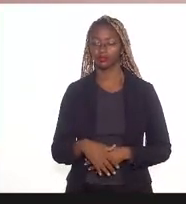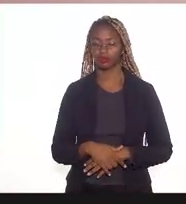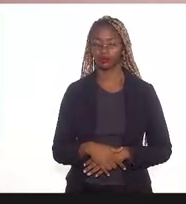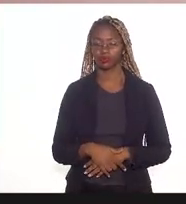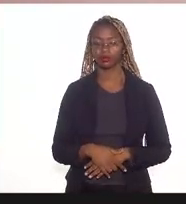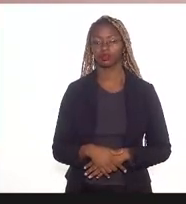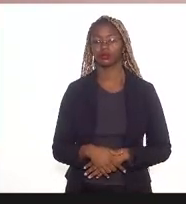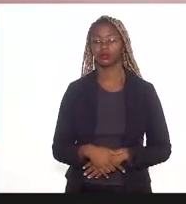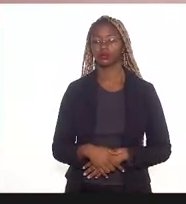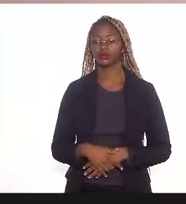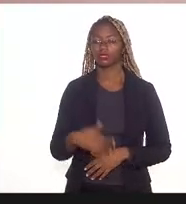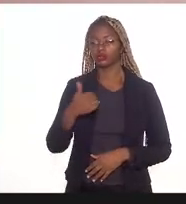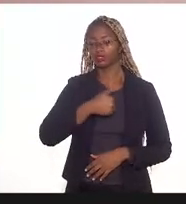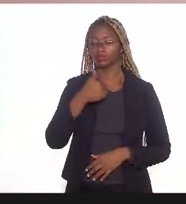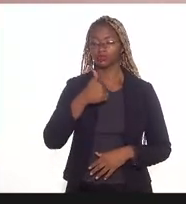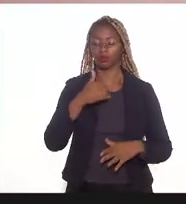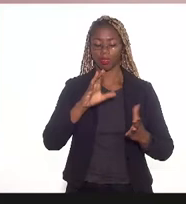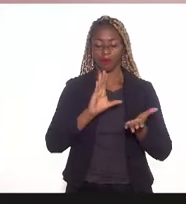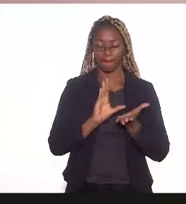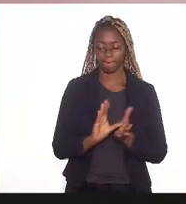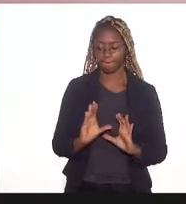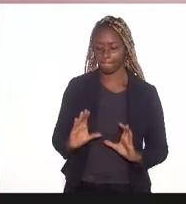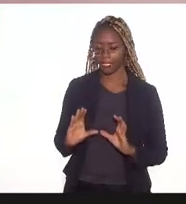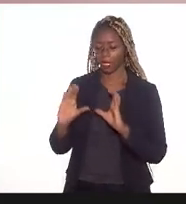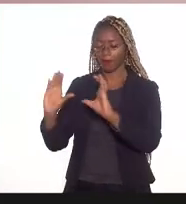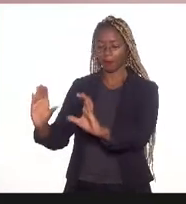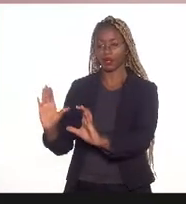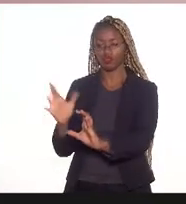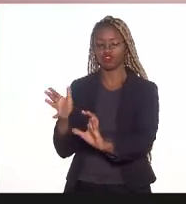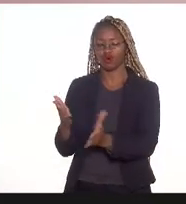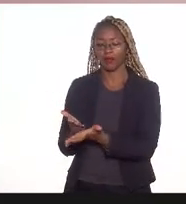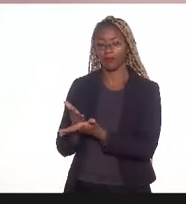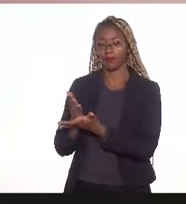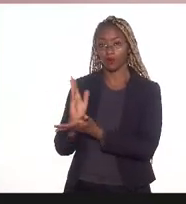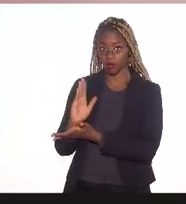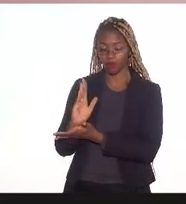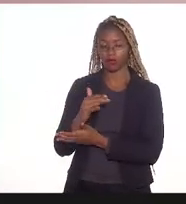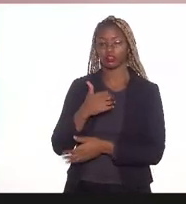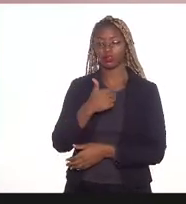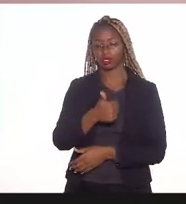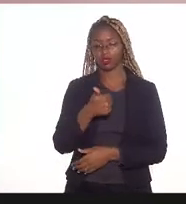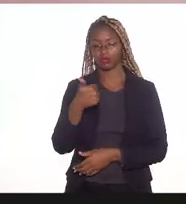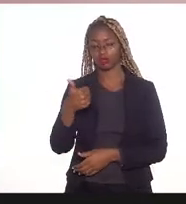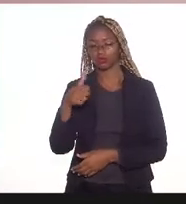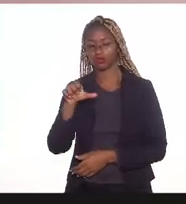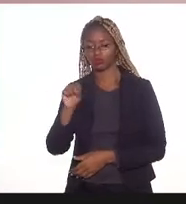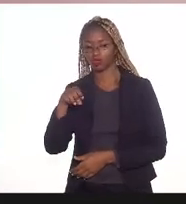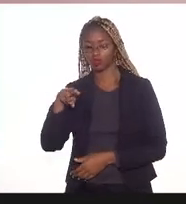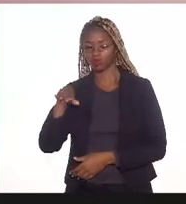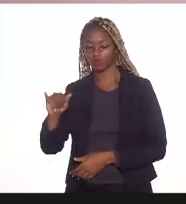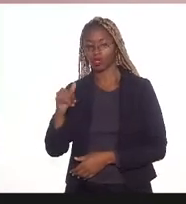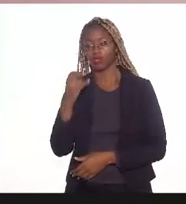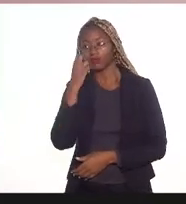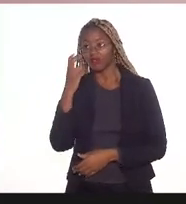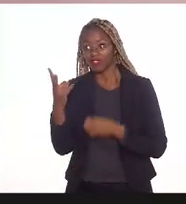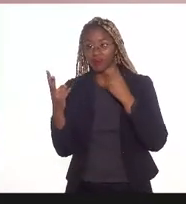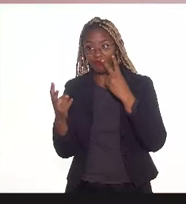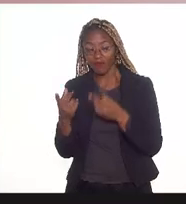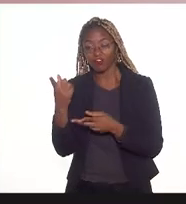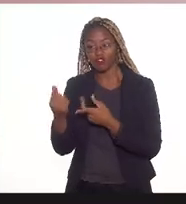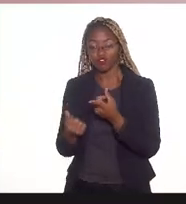e o primeiro montante já aprovado é de 118 milhões e a gente vai acompanhar esse saldo dia a dia, a gente já